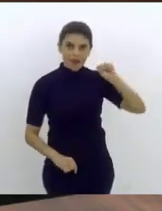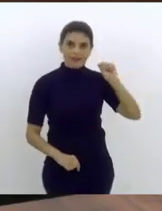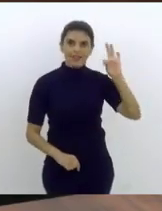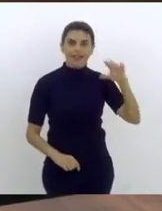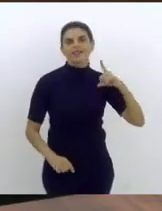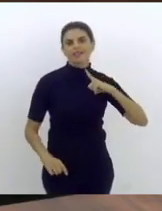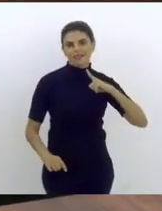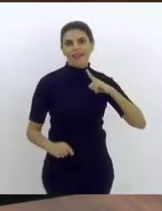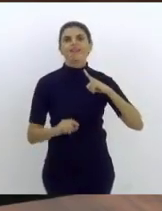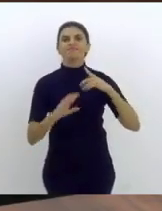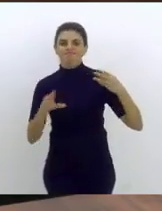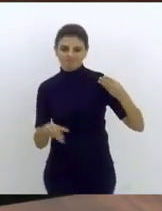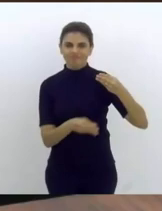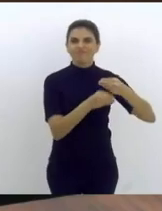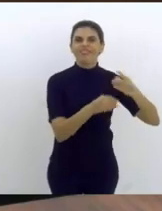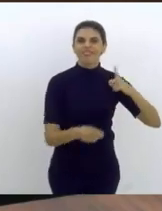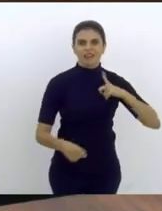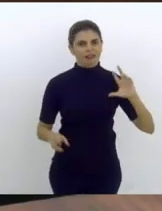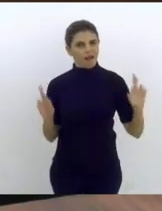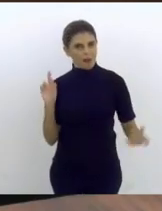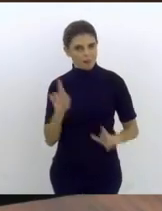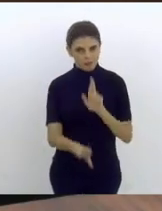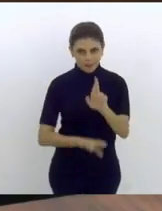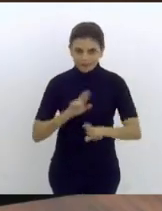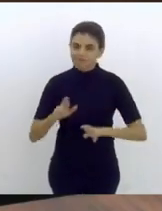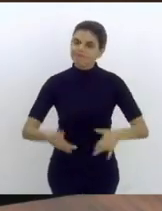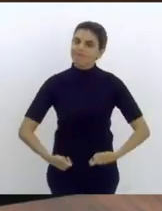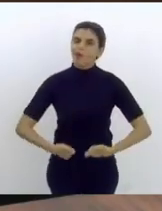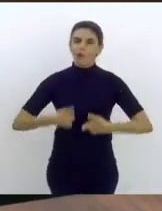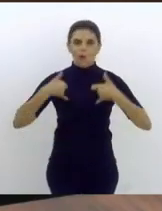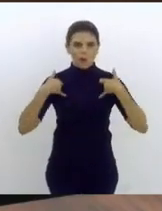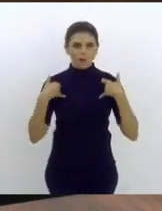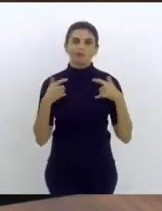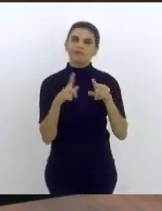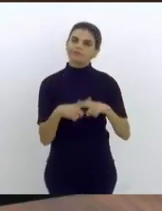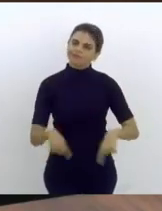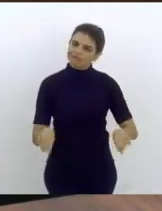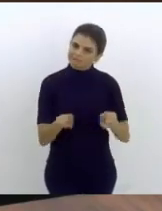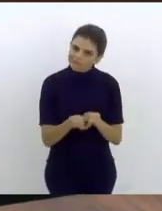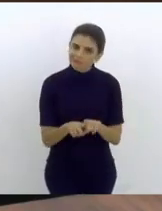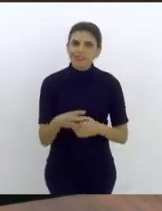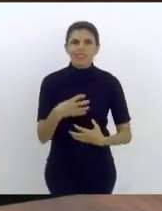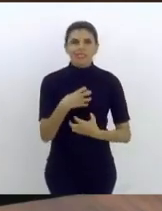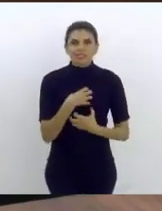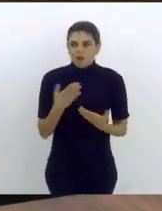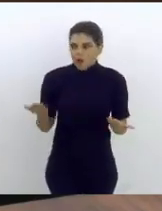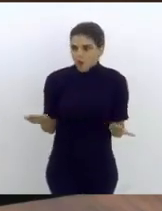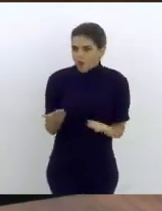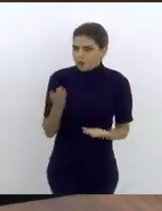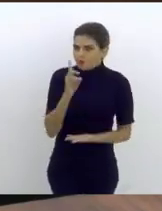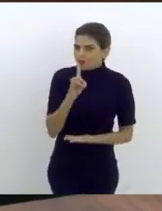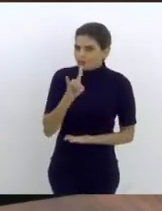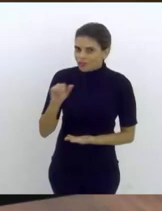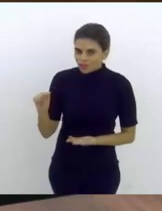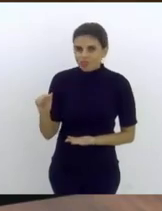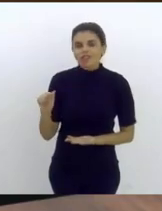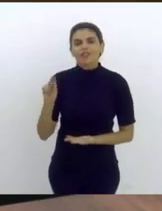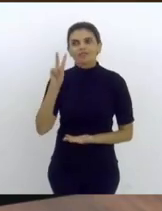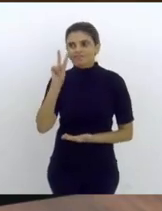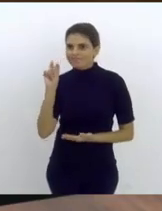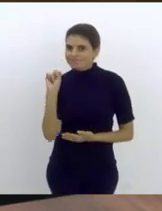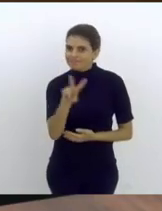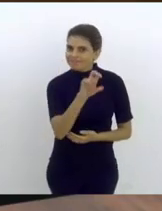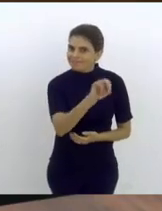com vossa excelência nessa cadeira então muito nos orgulha e também no dia de hoje né onde vemos